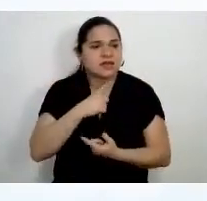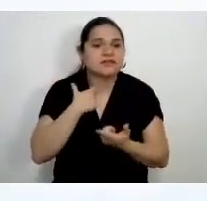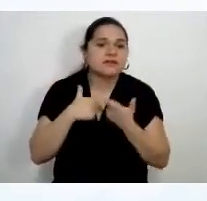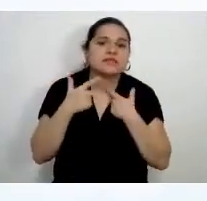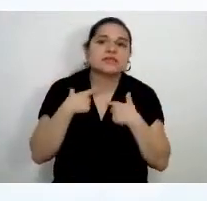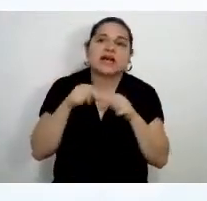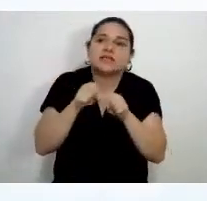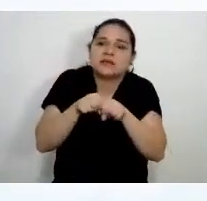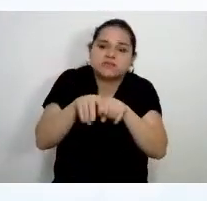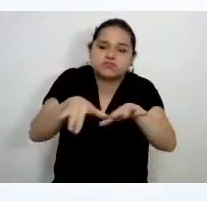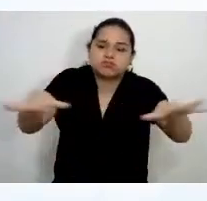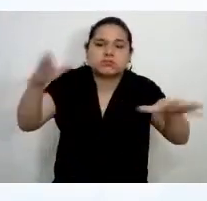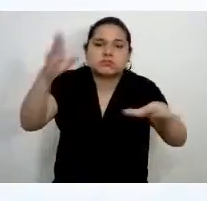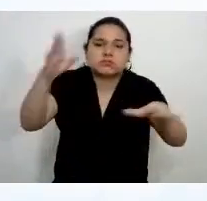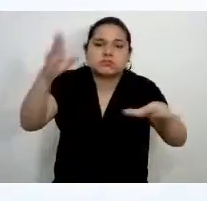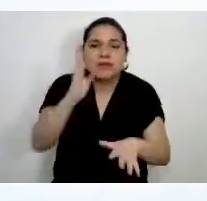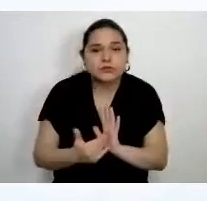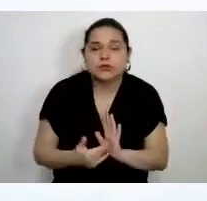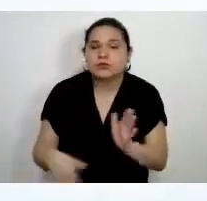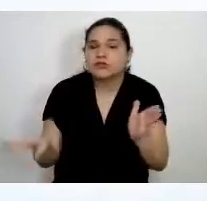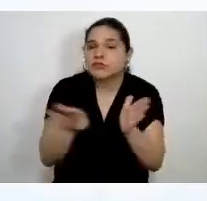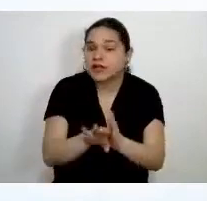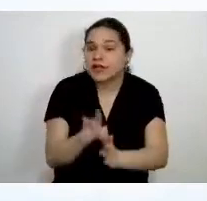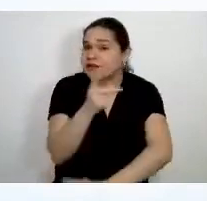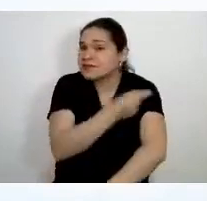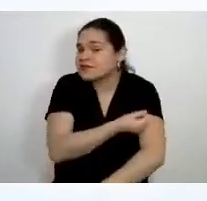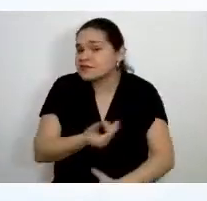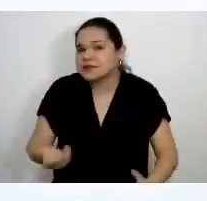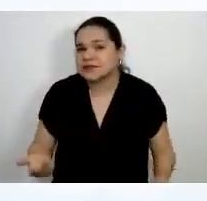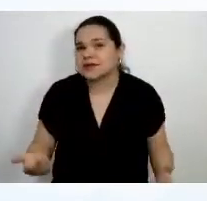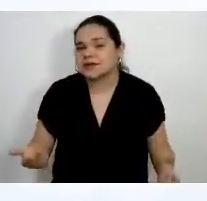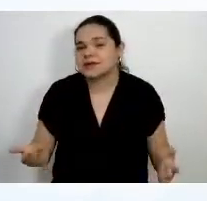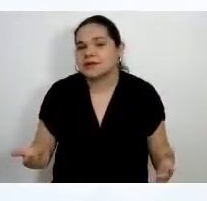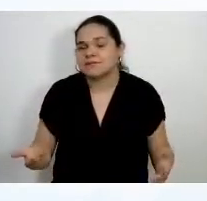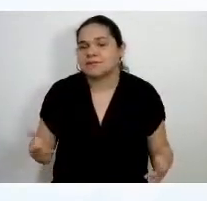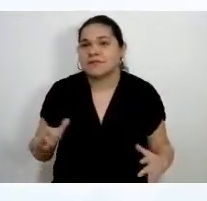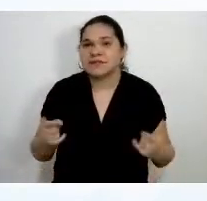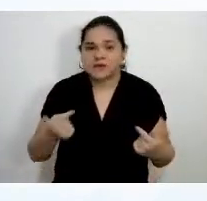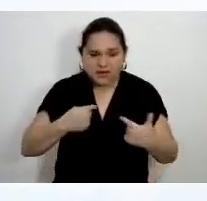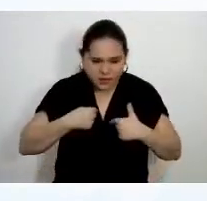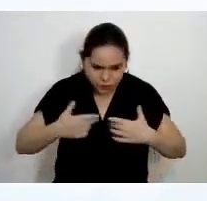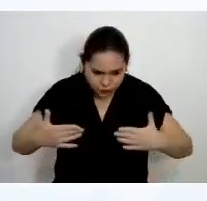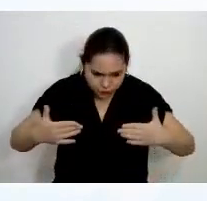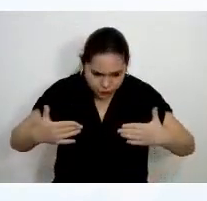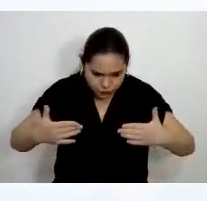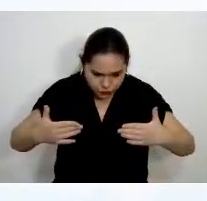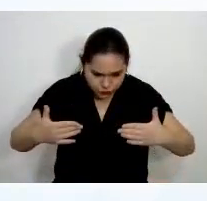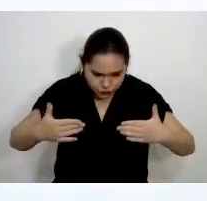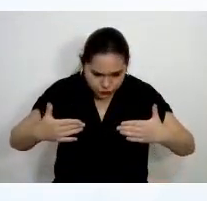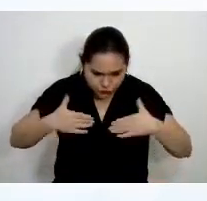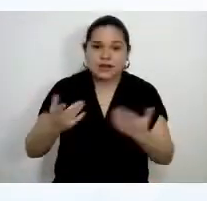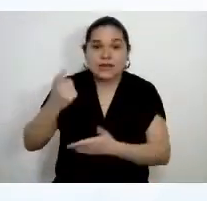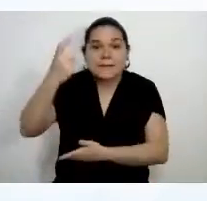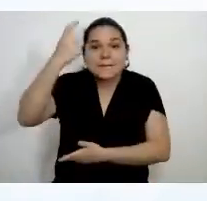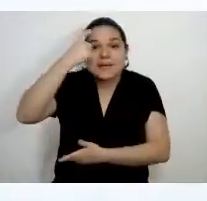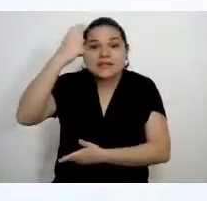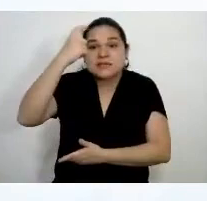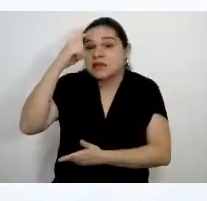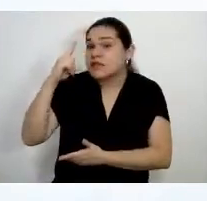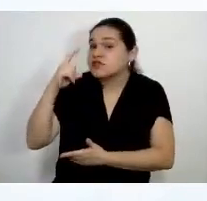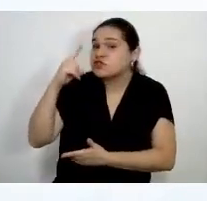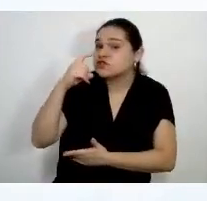país, como o senhor acabou de falar. Então, eu fiquei assustada agora em pensar nessa dificuldade,